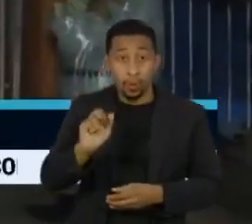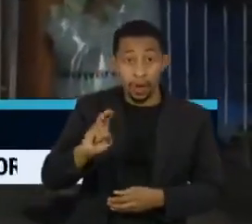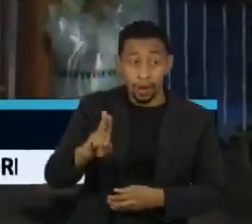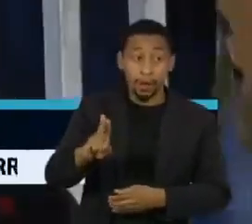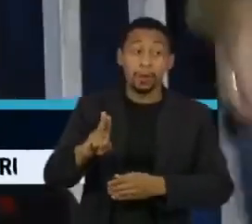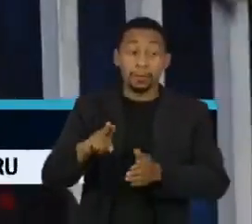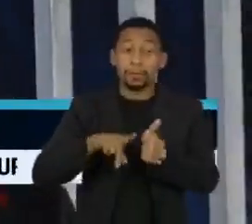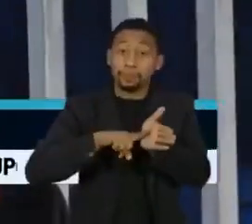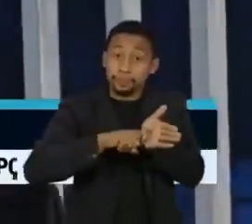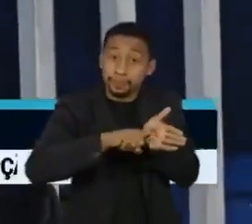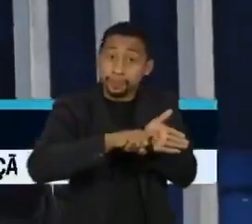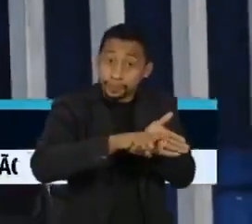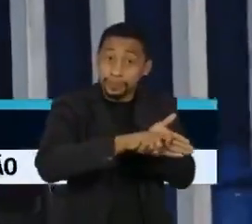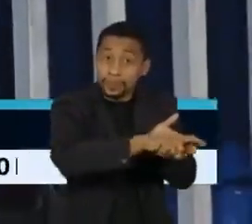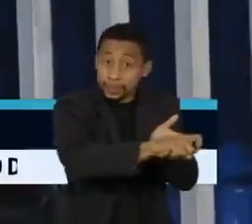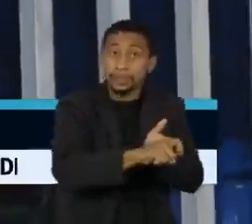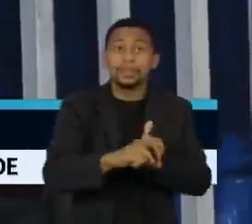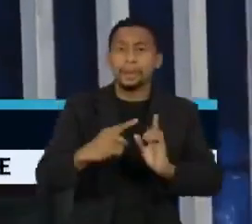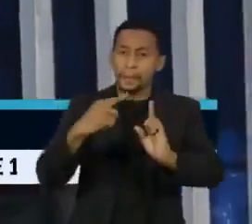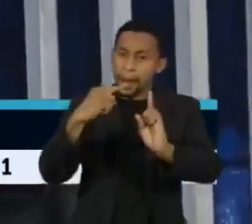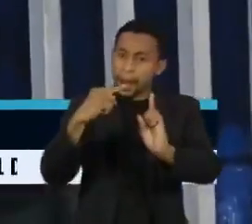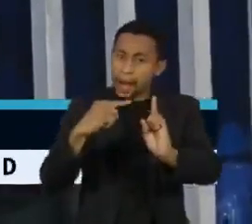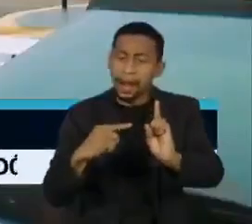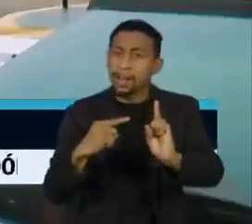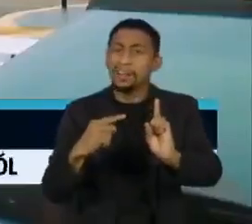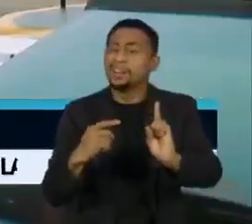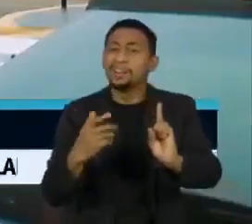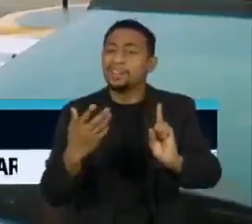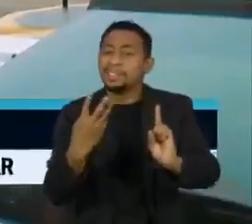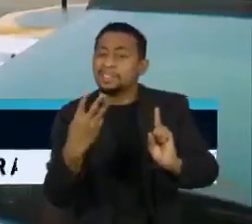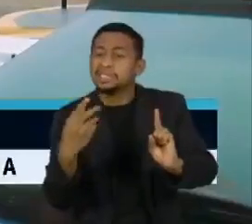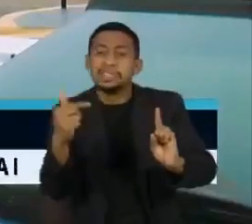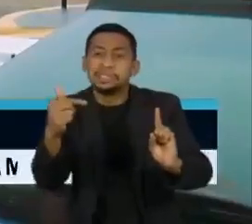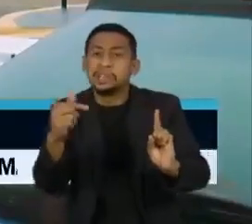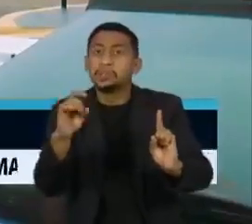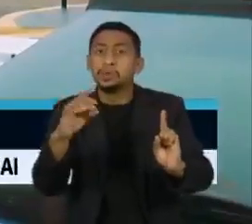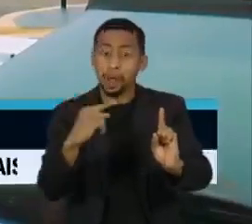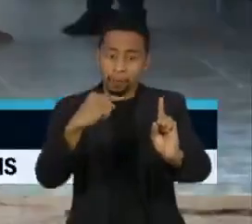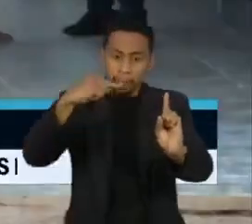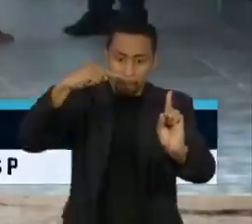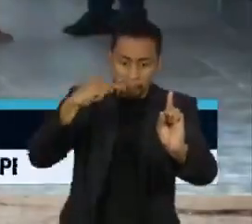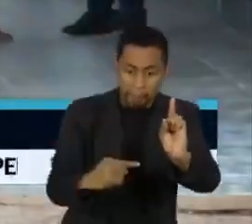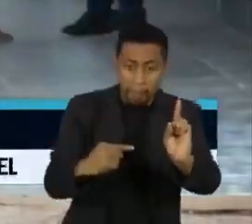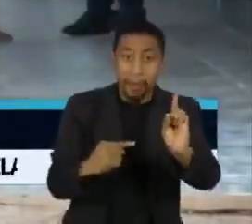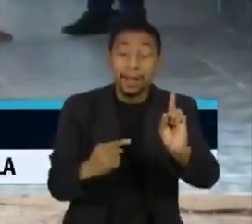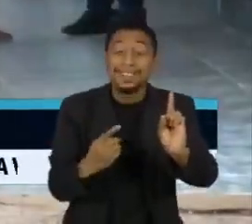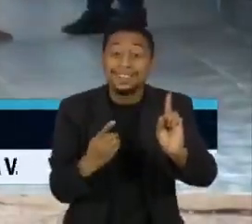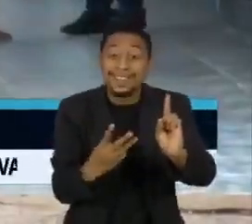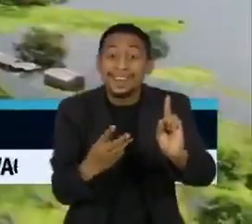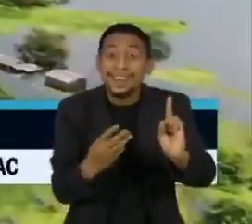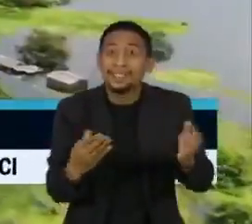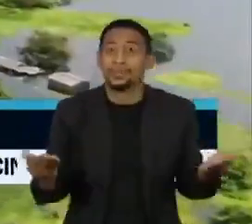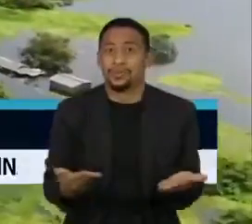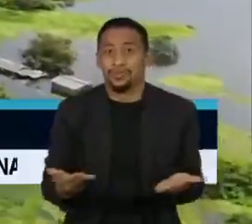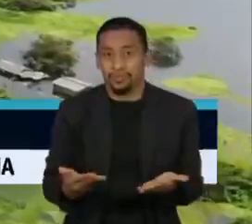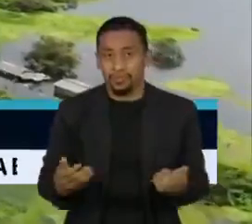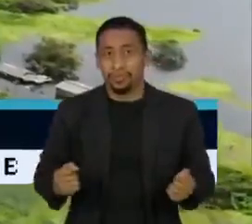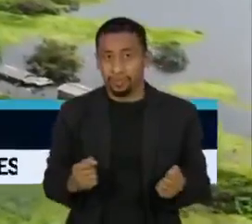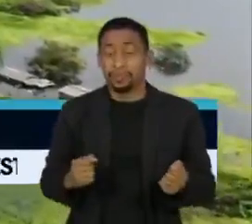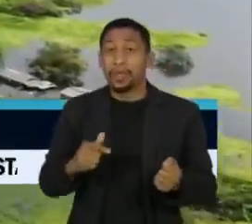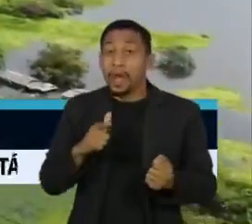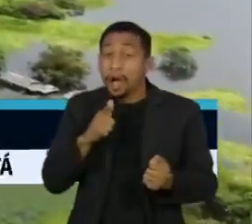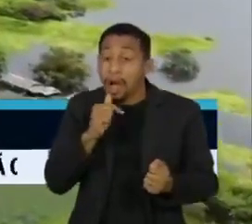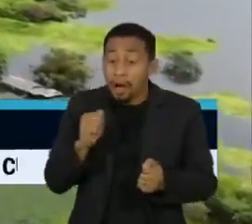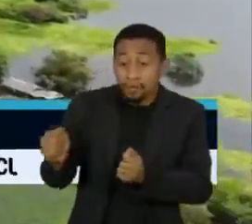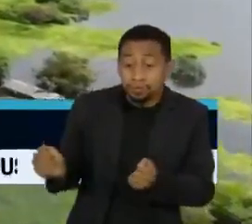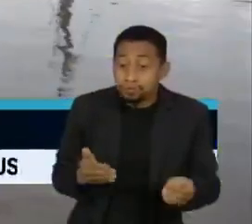da cidade, que nunca ficam abaixo de 37 graus, despencaram para 13 graus hoje. A cheia dos